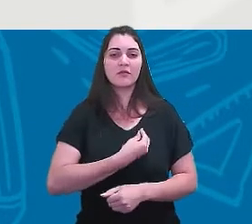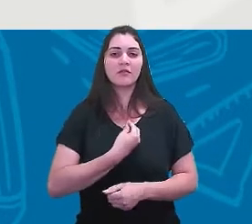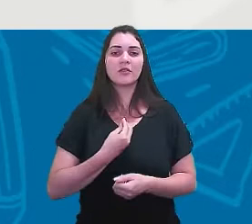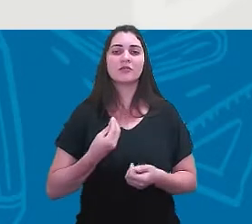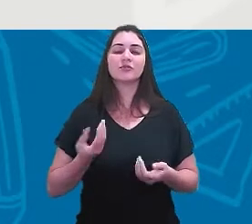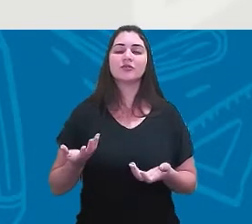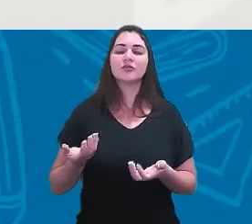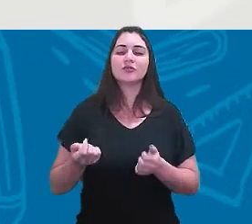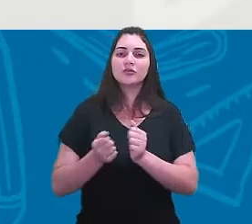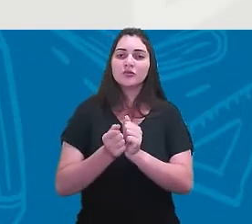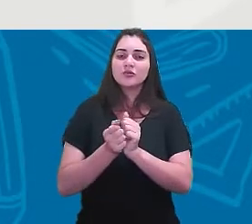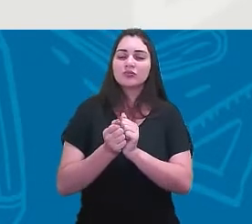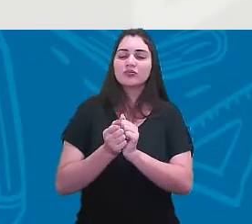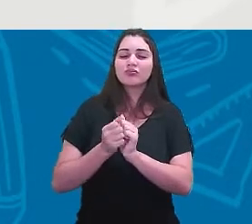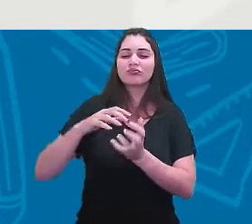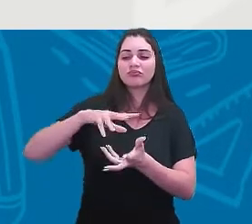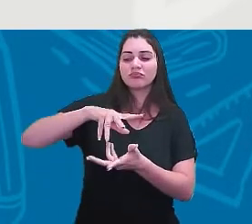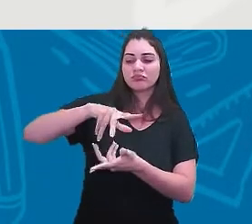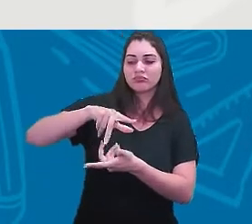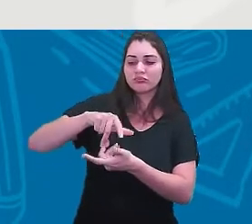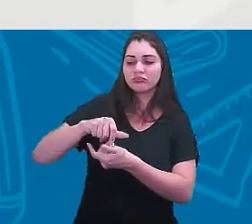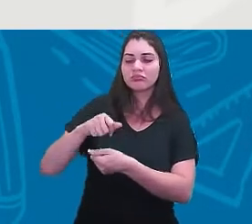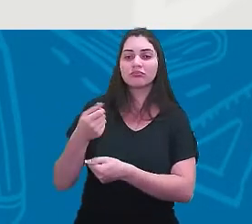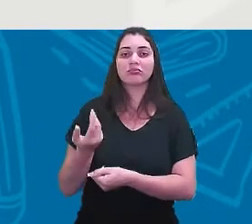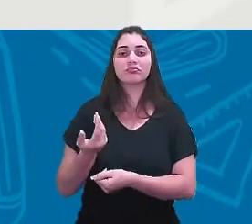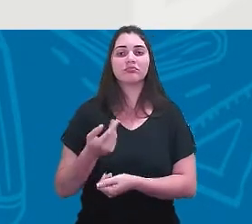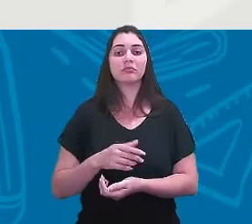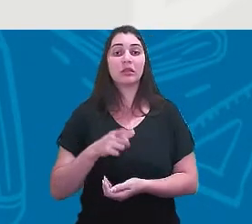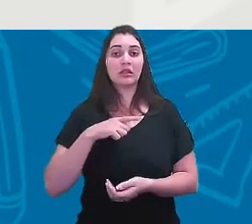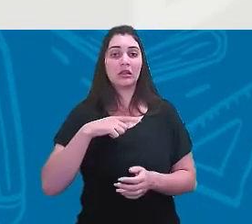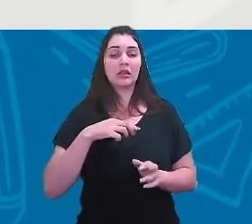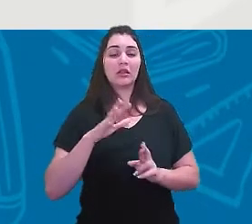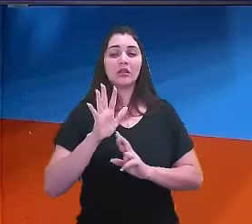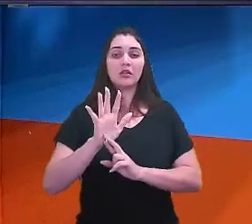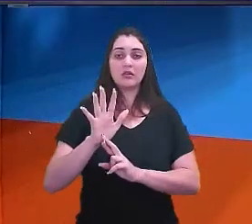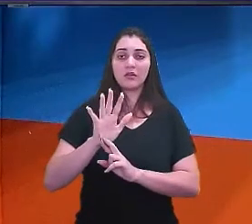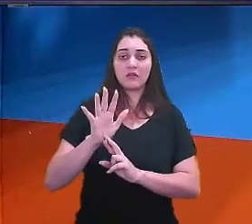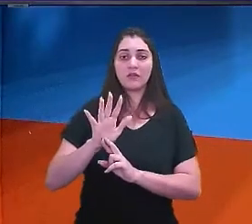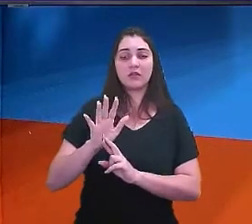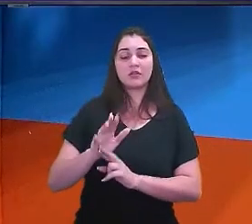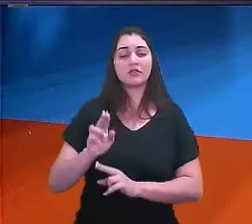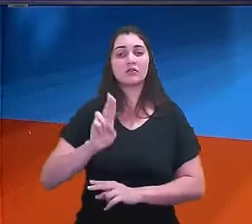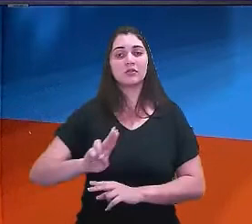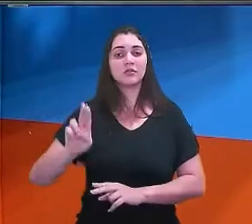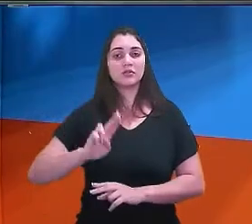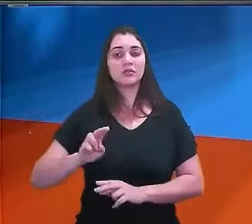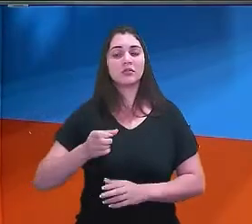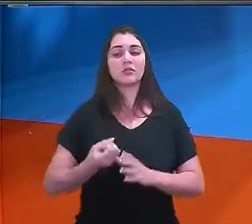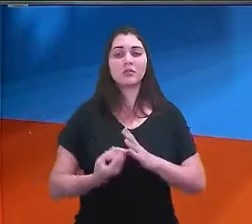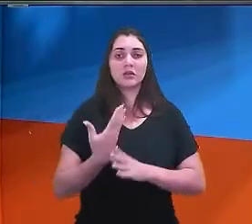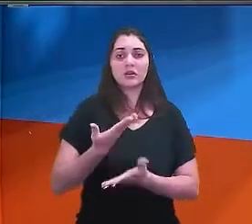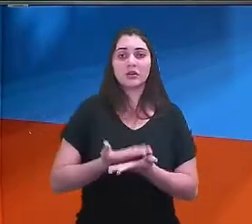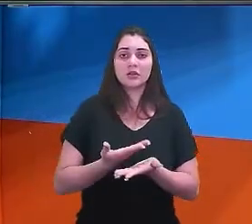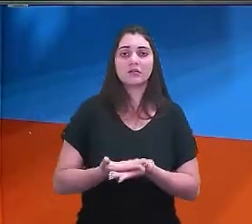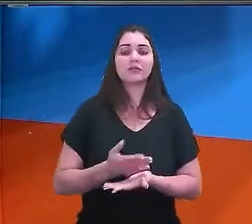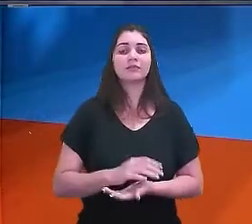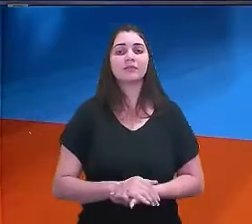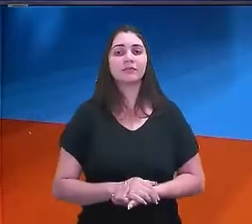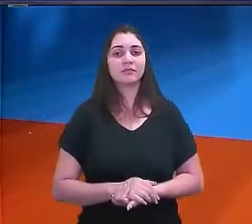o nosso meio ambiente, tá certo? Aí estão as referências que nós utilizamos para elaborar a nossa aula. Eu deixo